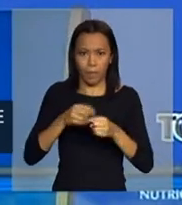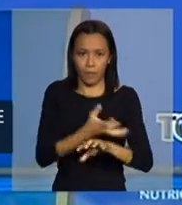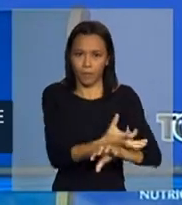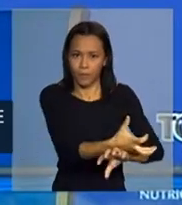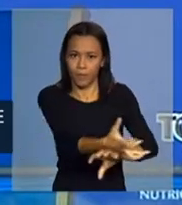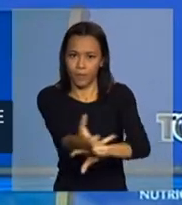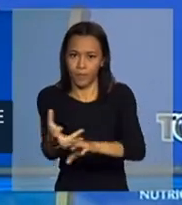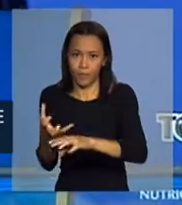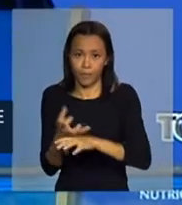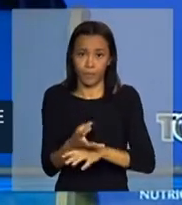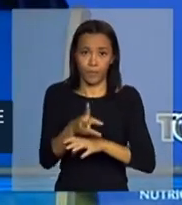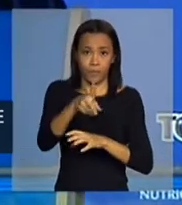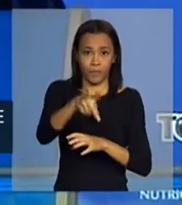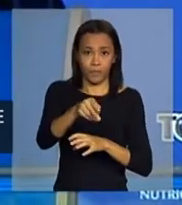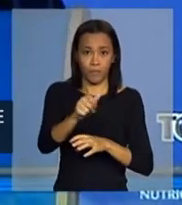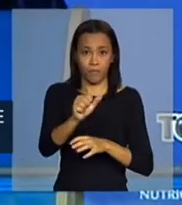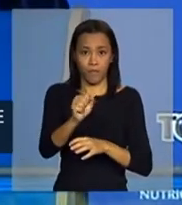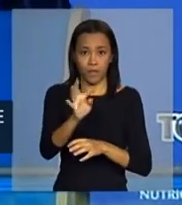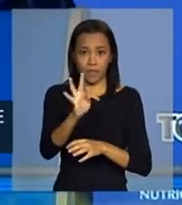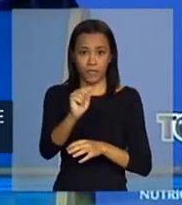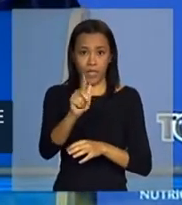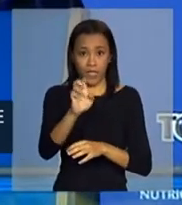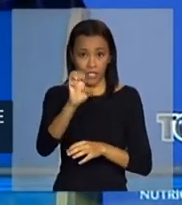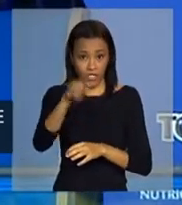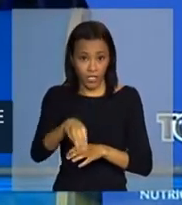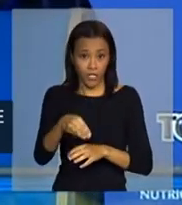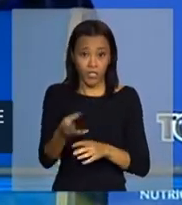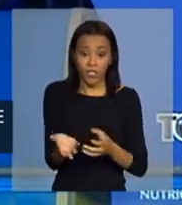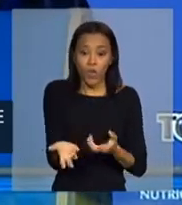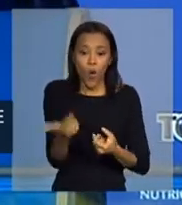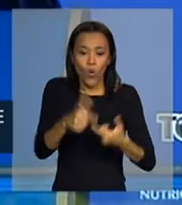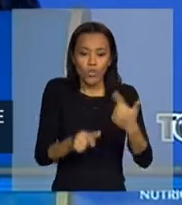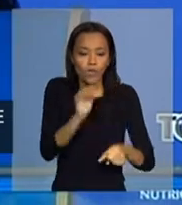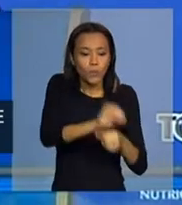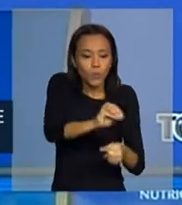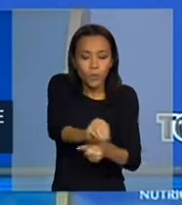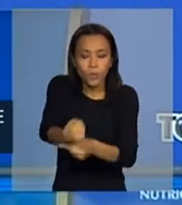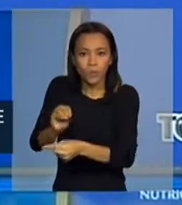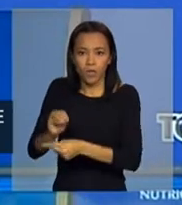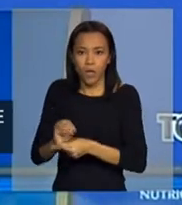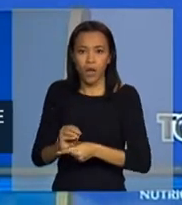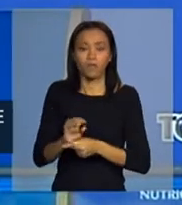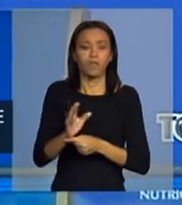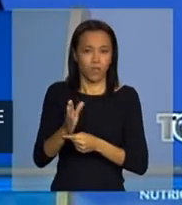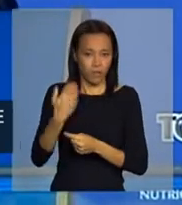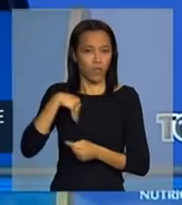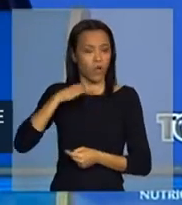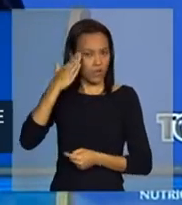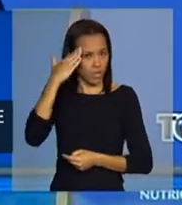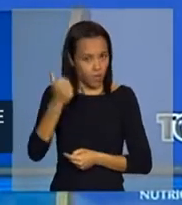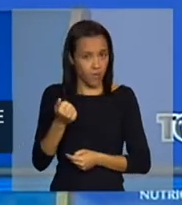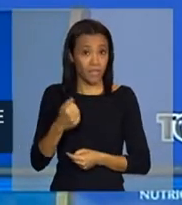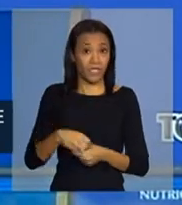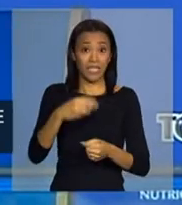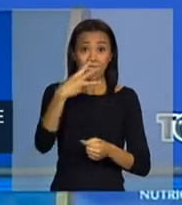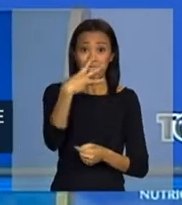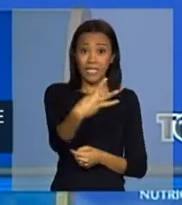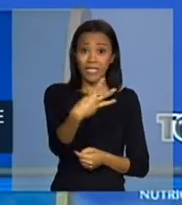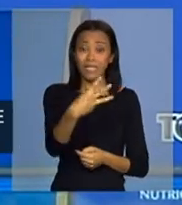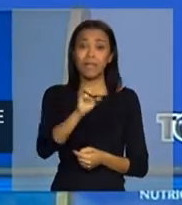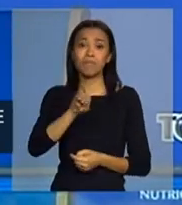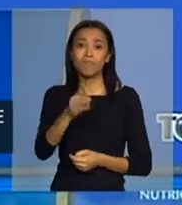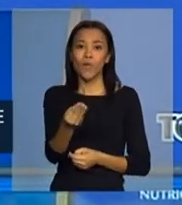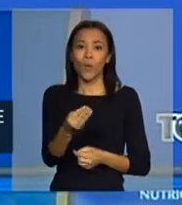sabemos, e eu acho que foi o Biagio que disse aqui, todos nós sabemos que tem 30 milhões de